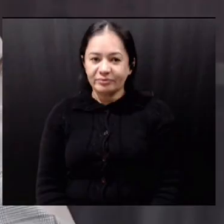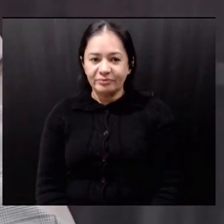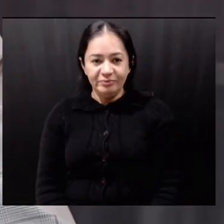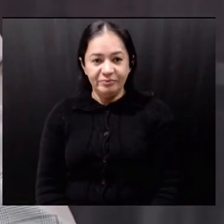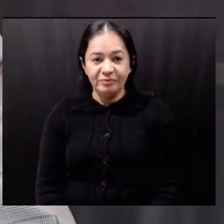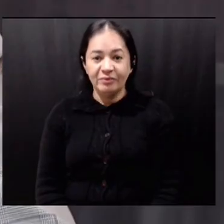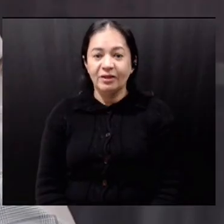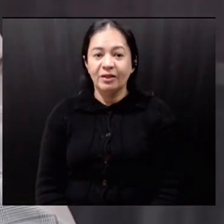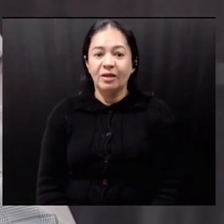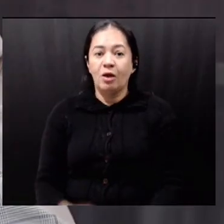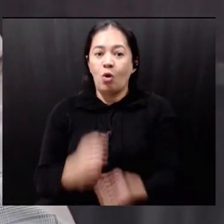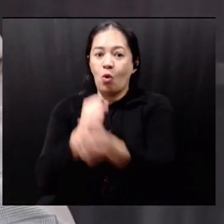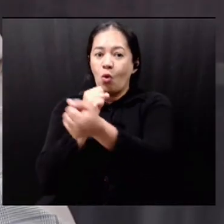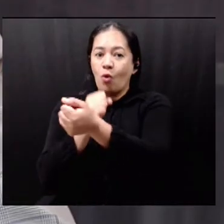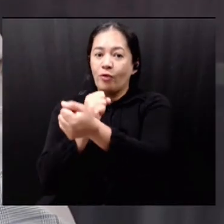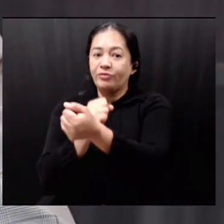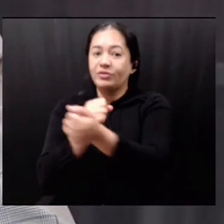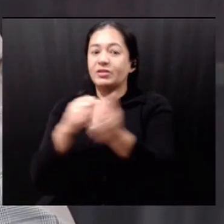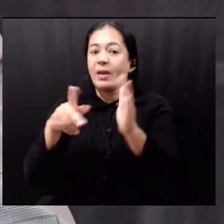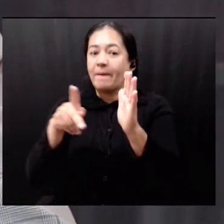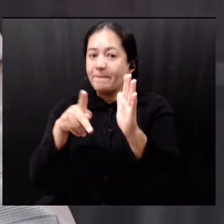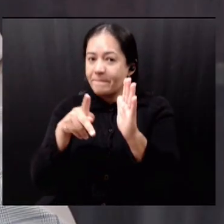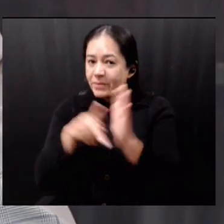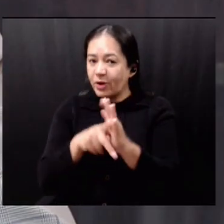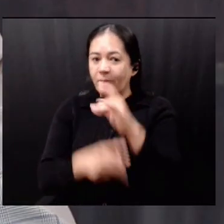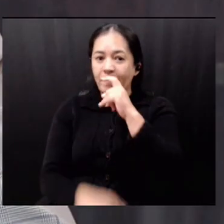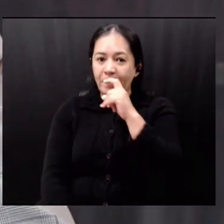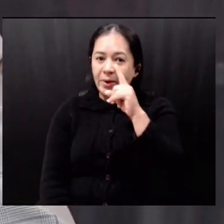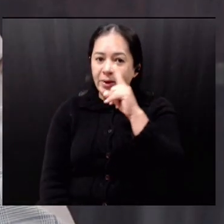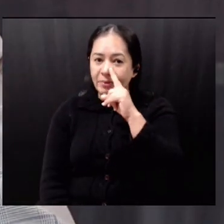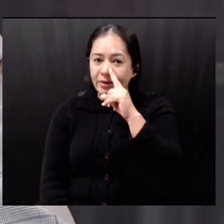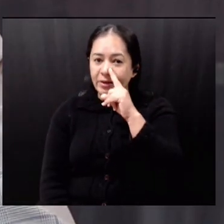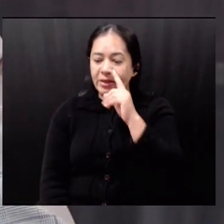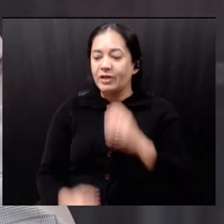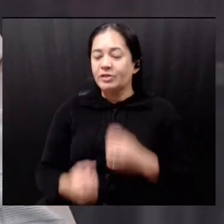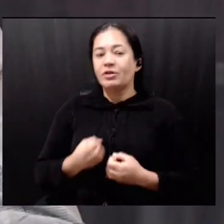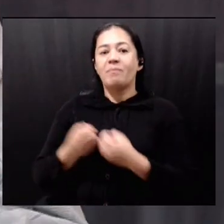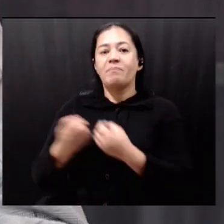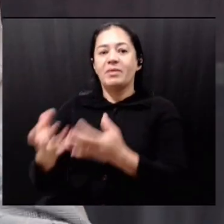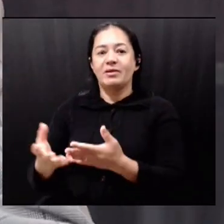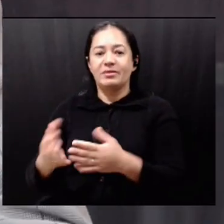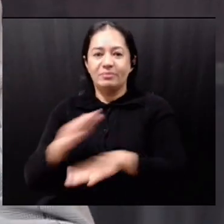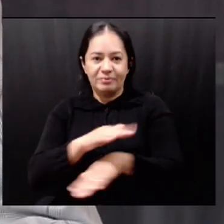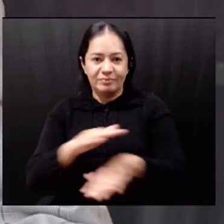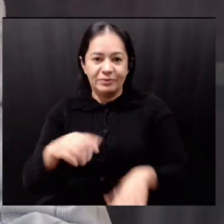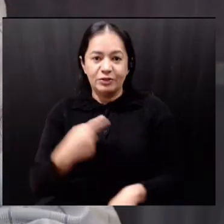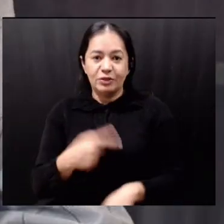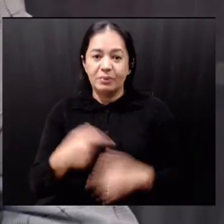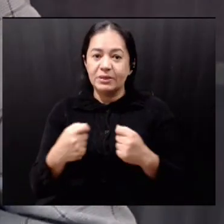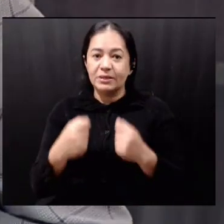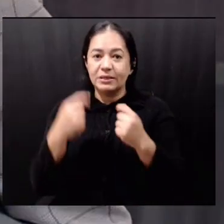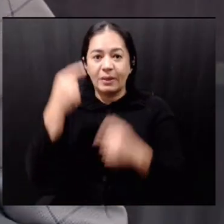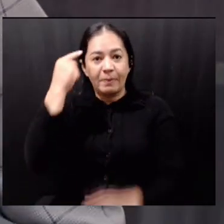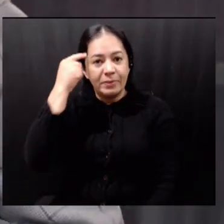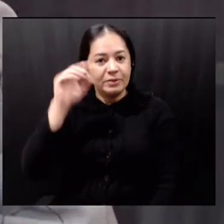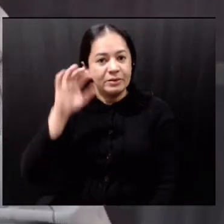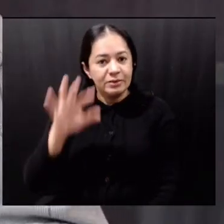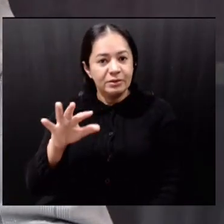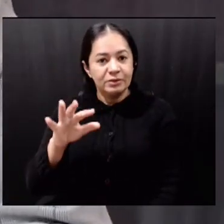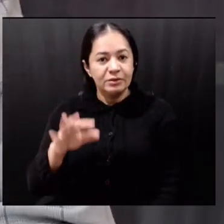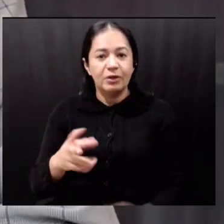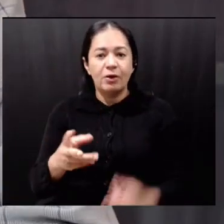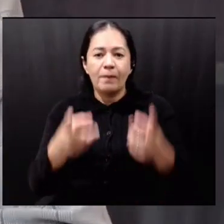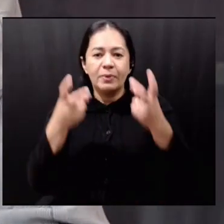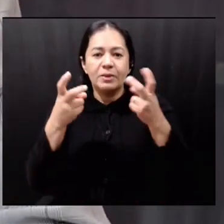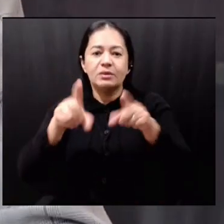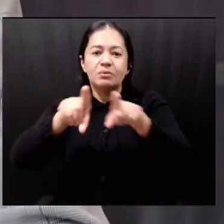dos pais e ele é transmitido para as crianças, né? E a gente precisa pensar nisso. E eu vejo muito, assim, também,